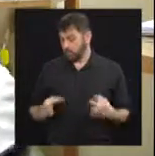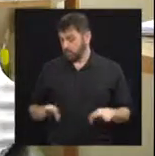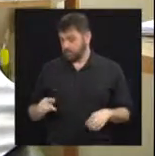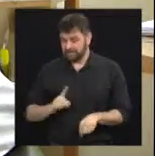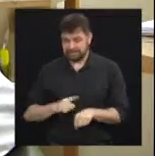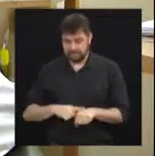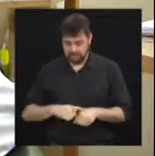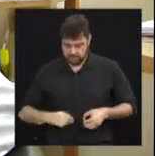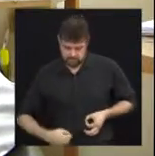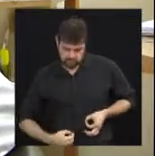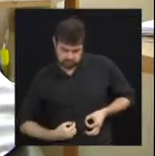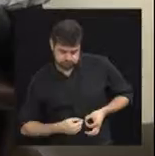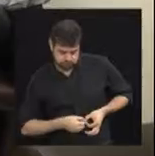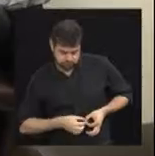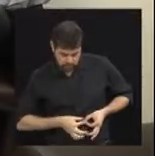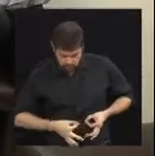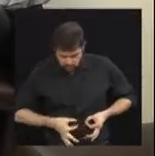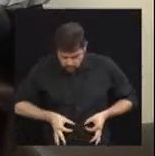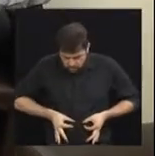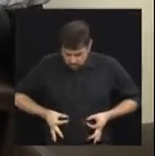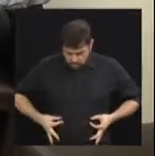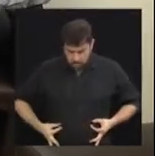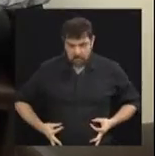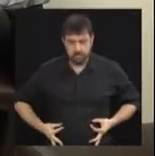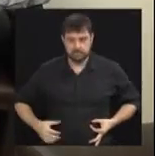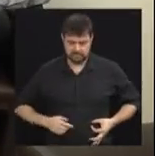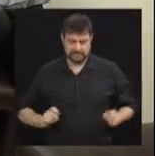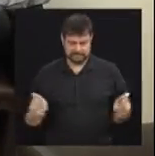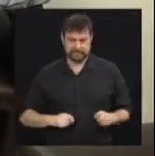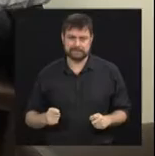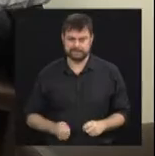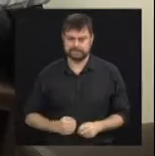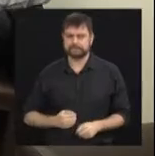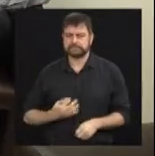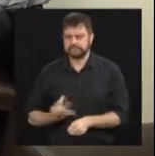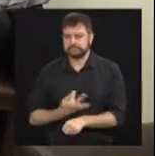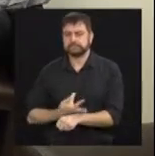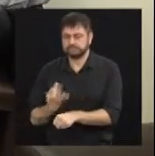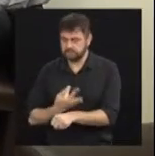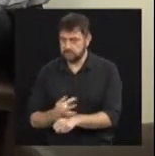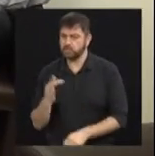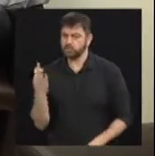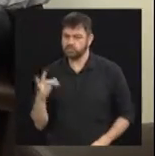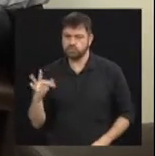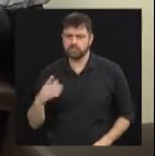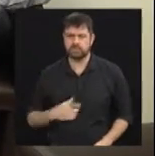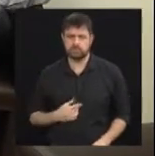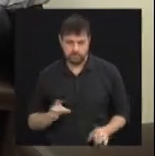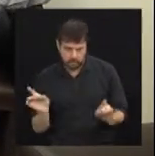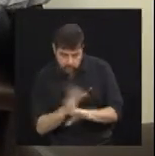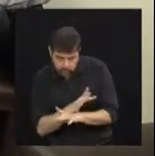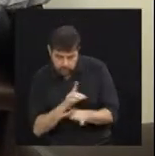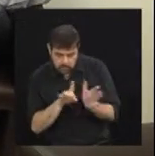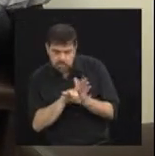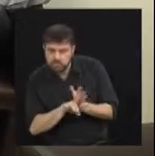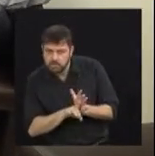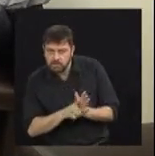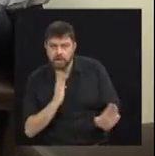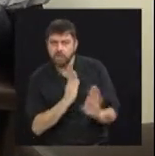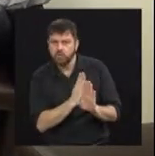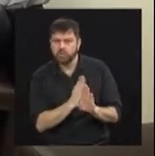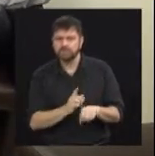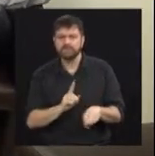do exame. Então é um exame que é suportável, porém um pouco mais doloroso do que os demais. Quanto tempo sai esse diagnóstico? Pode